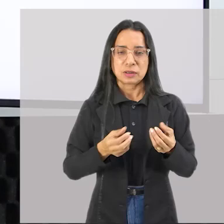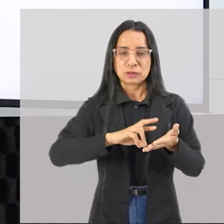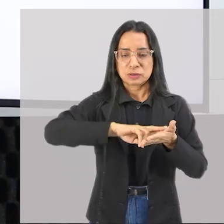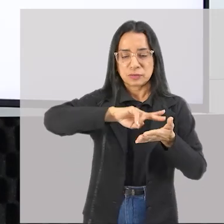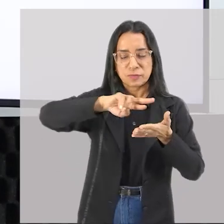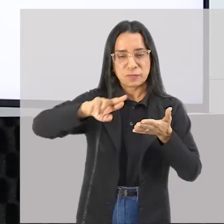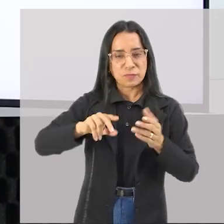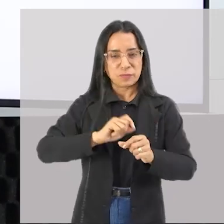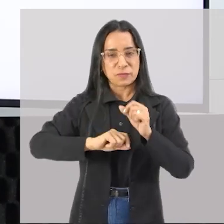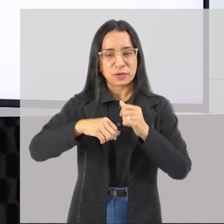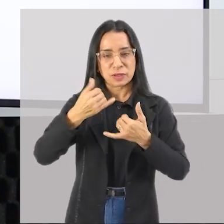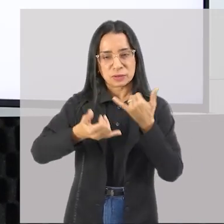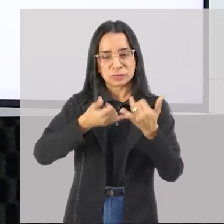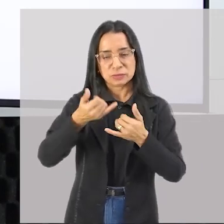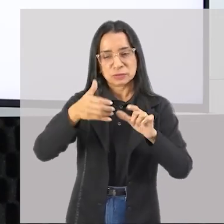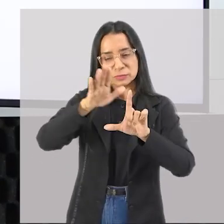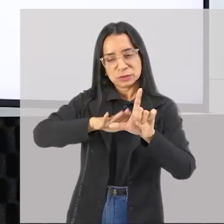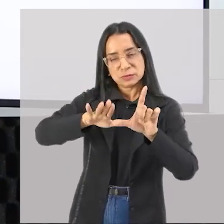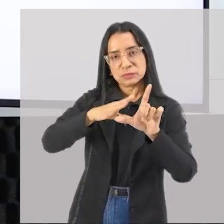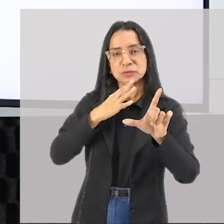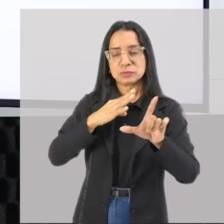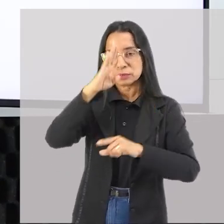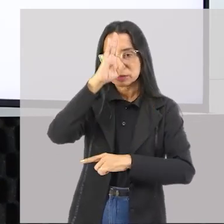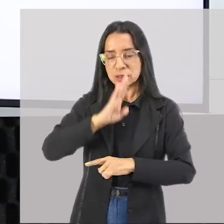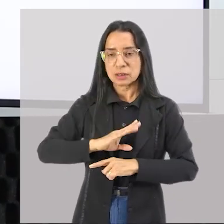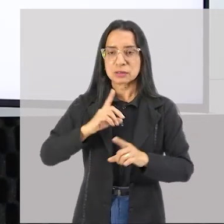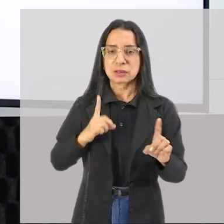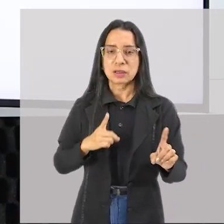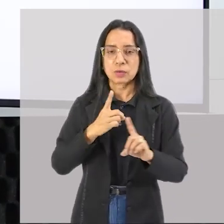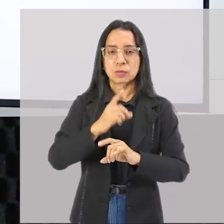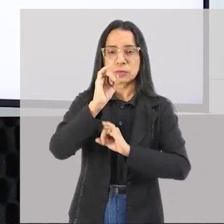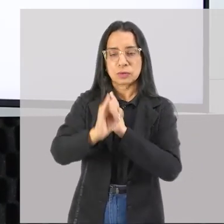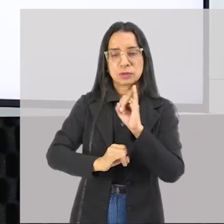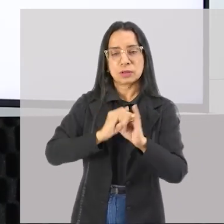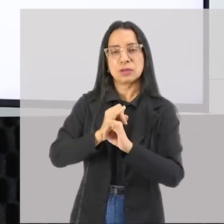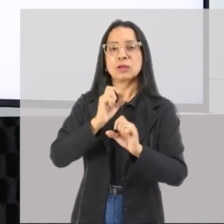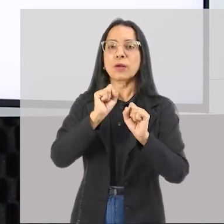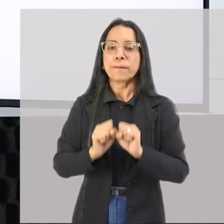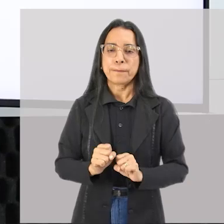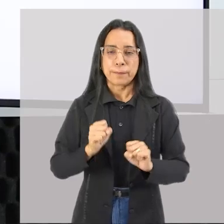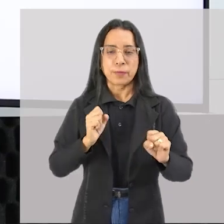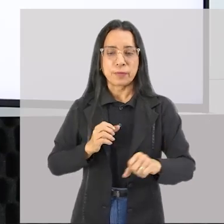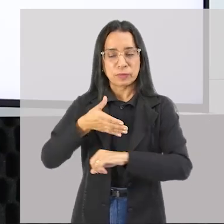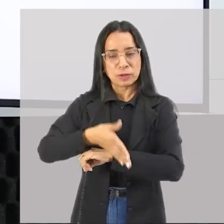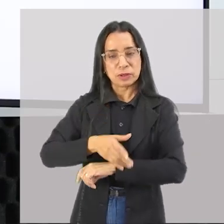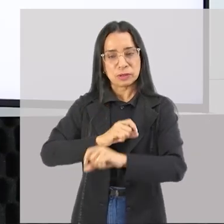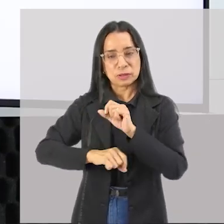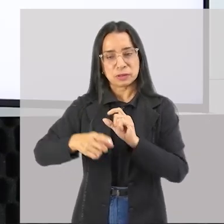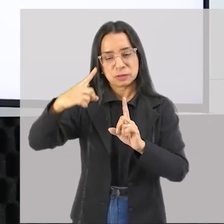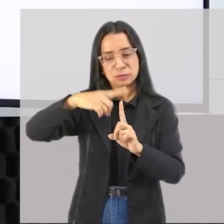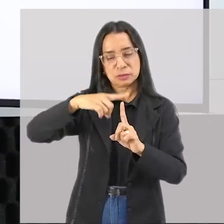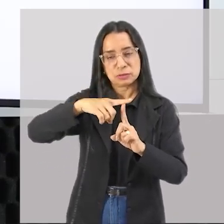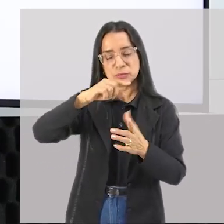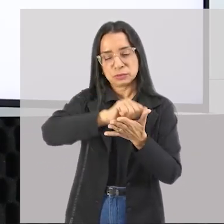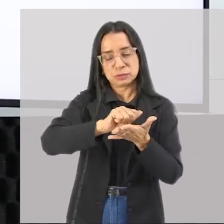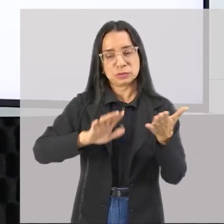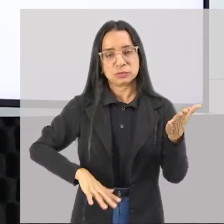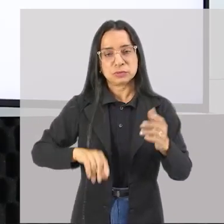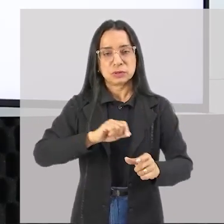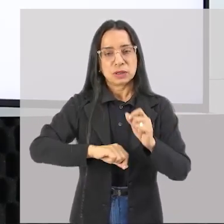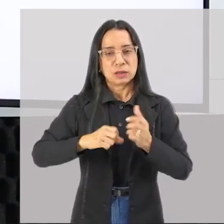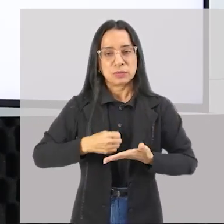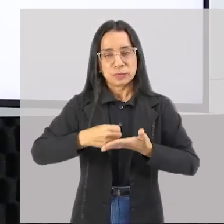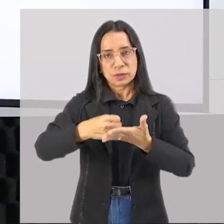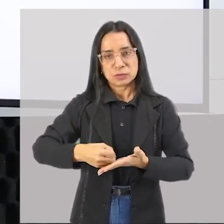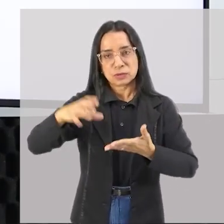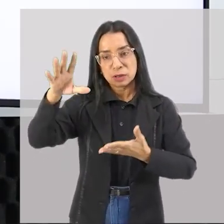vários jogos e várias plataformas gratuitas que a gente encontra na internet que vocês podem ter acesso a esse tipo de atividade para